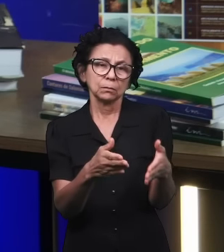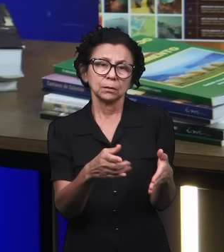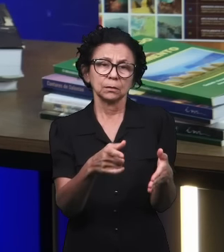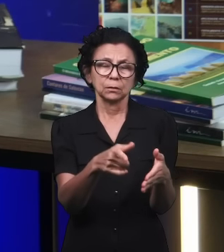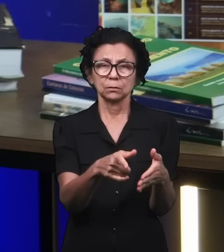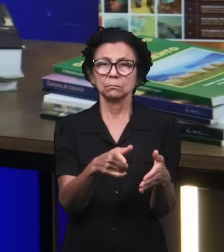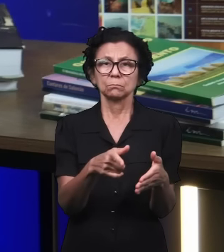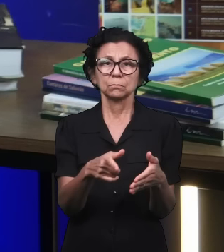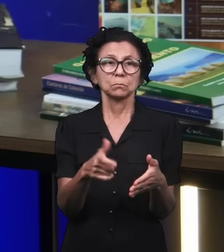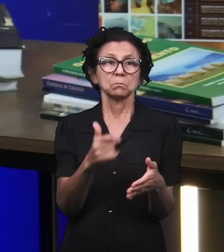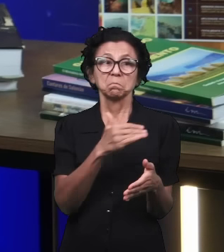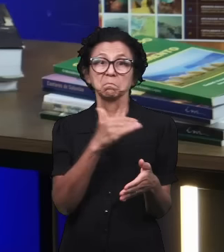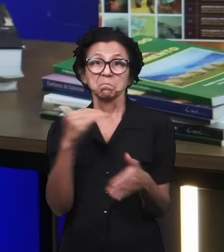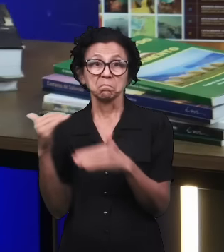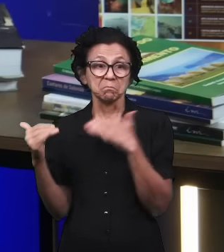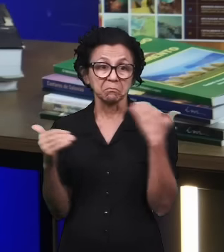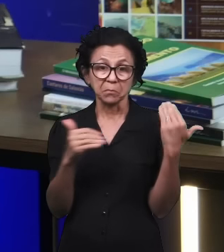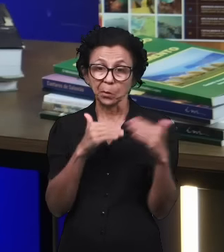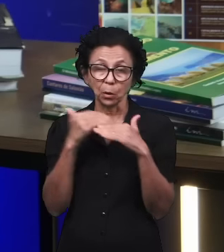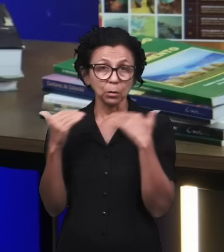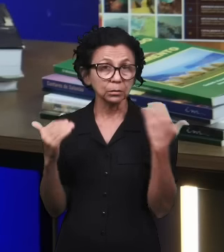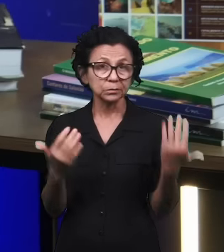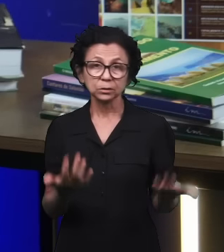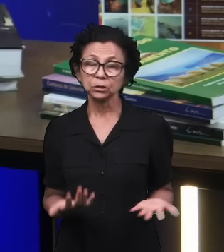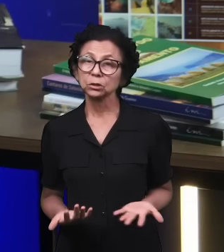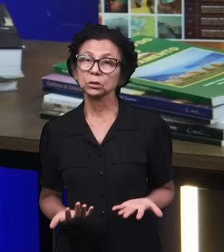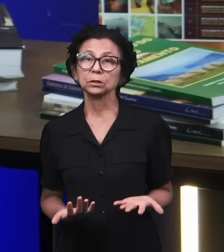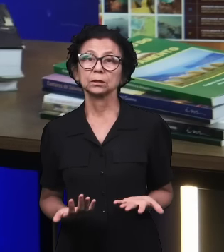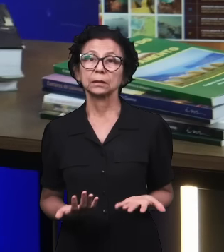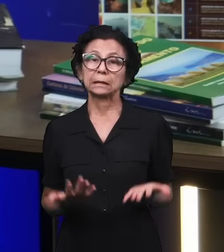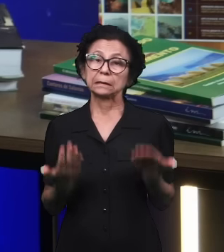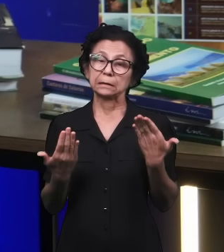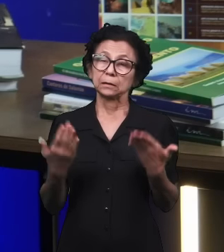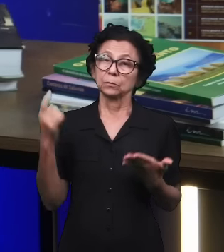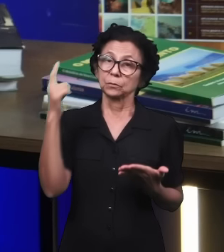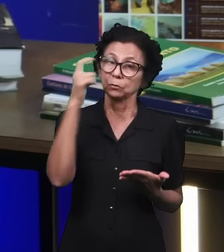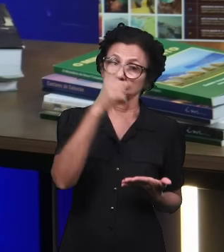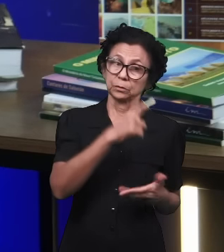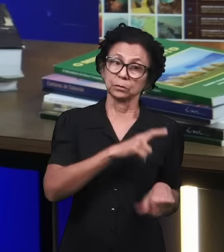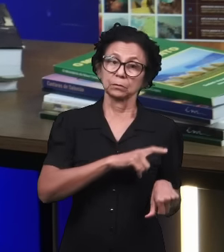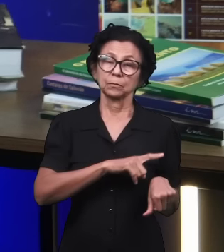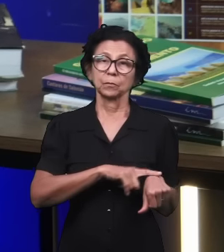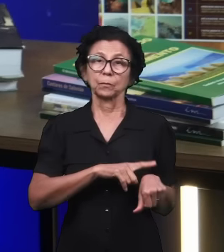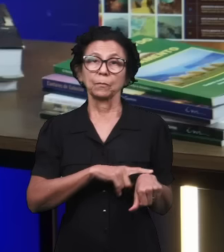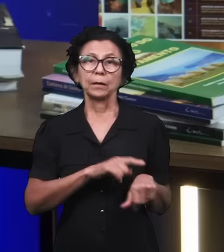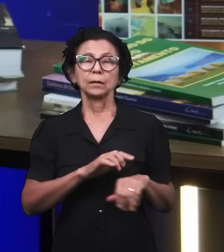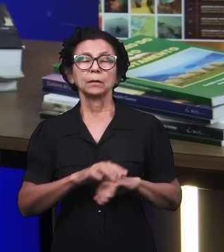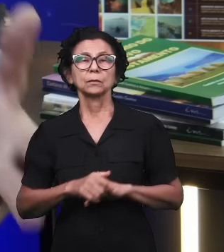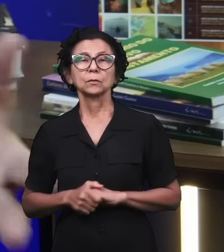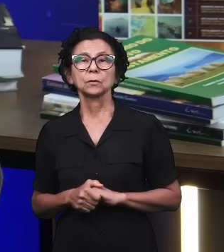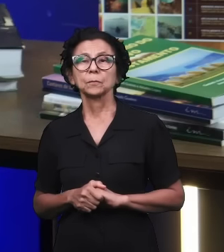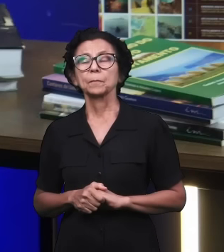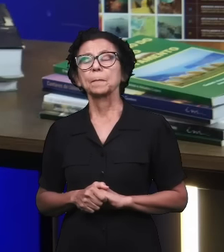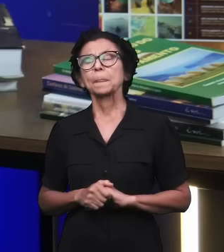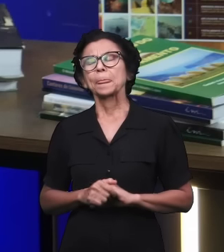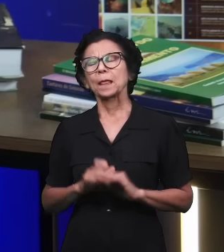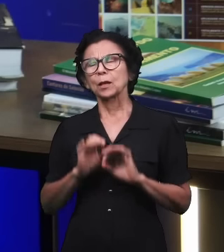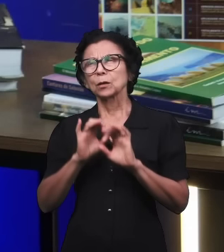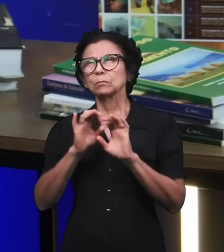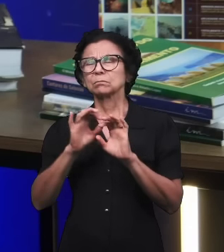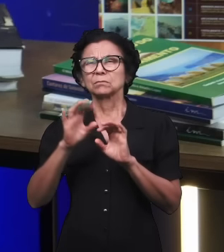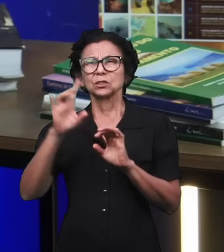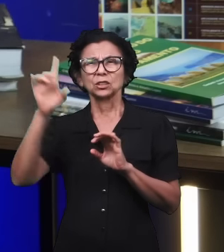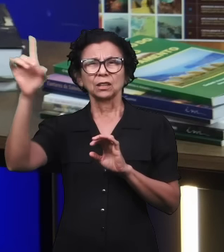vivendo esse momento difícil, né? Além do Jordão, às vezes distantes da operação do Espírito